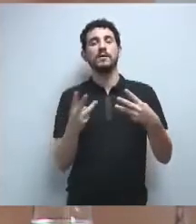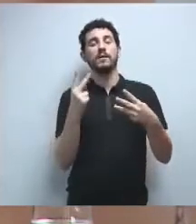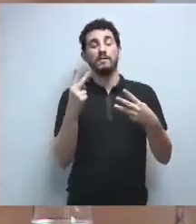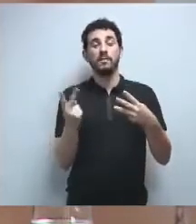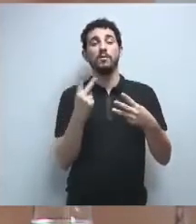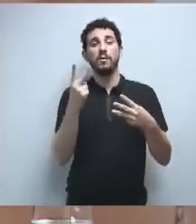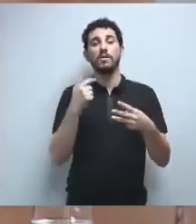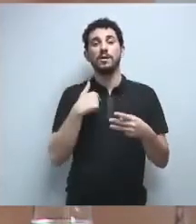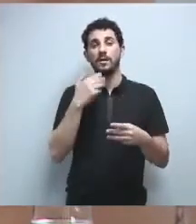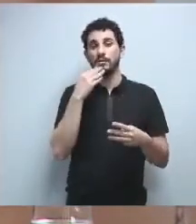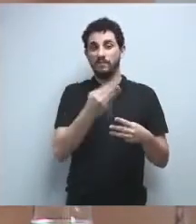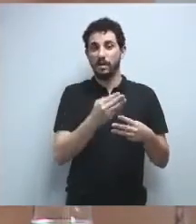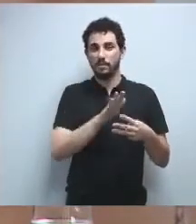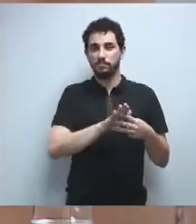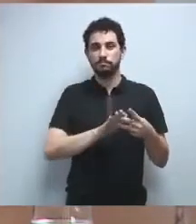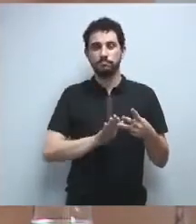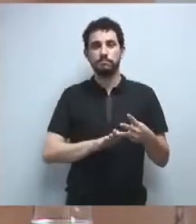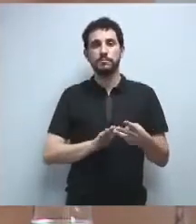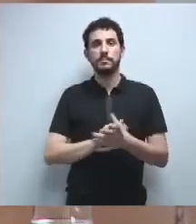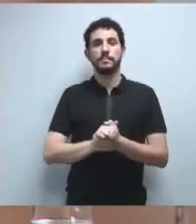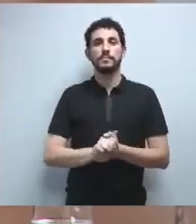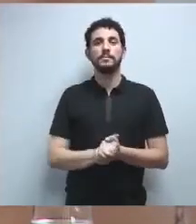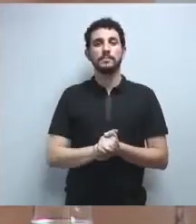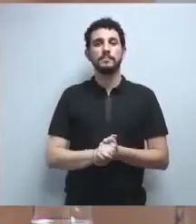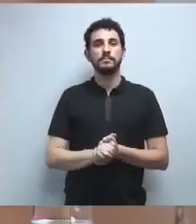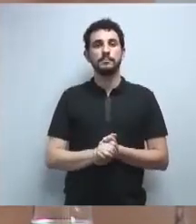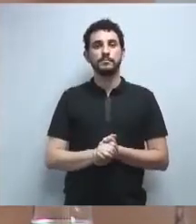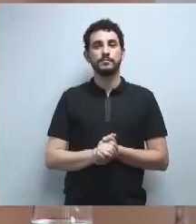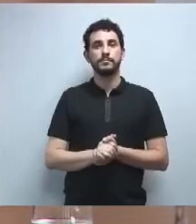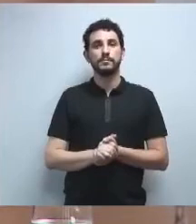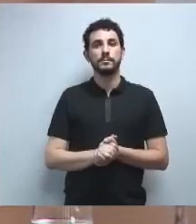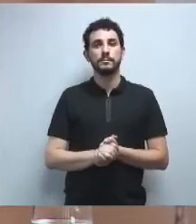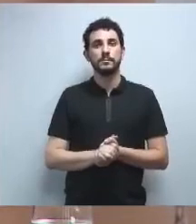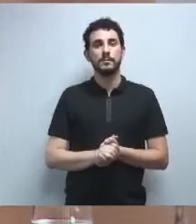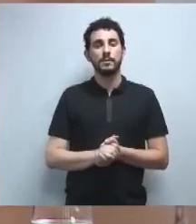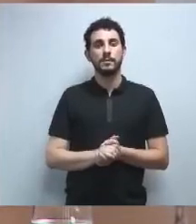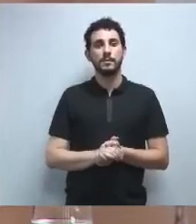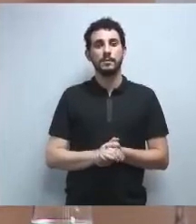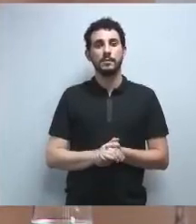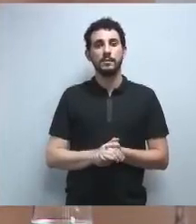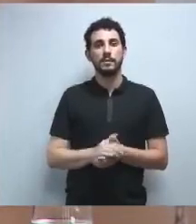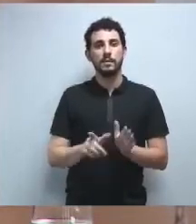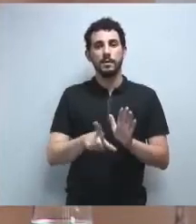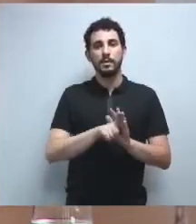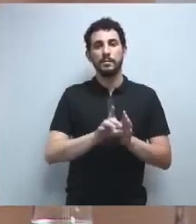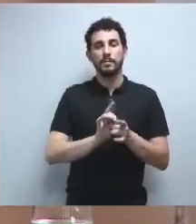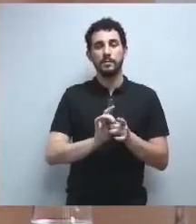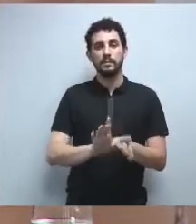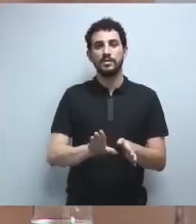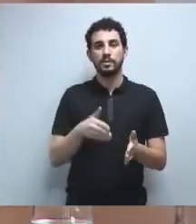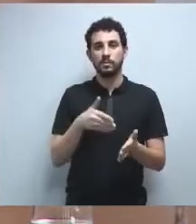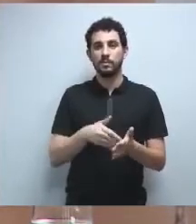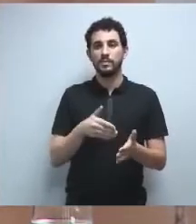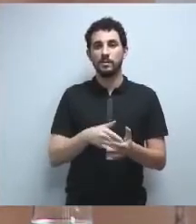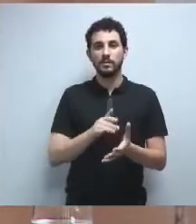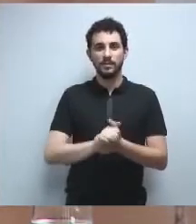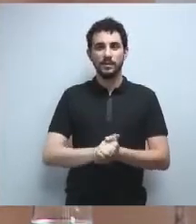defendo agora nos limites em que a lei me permite